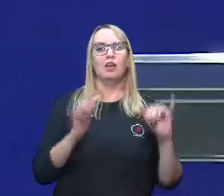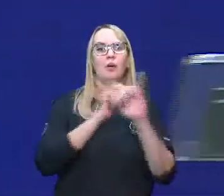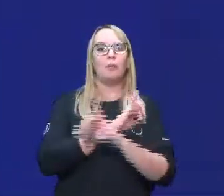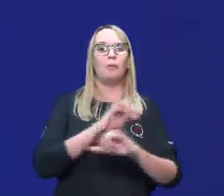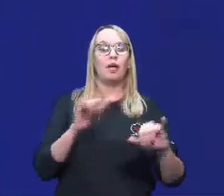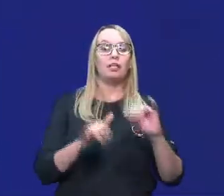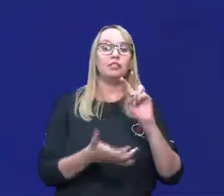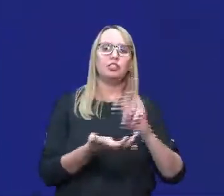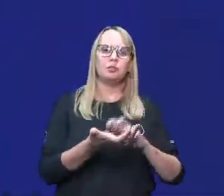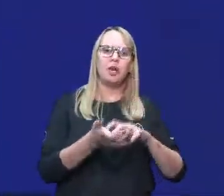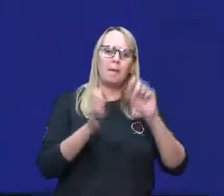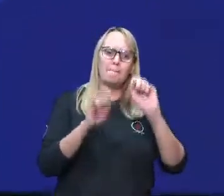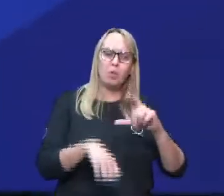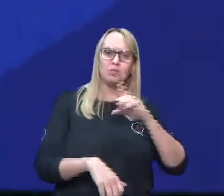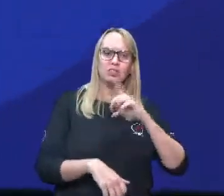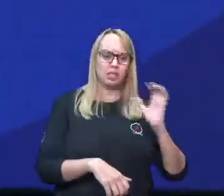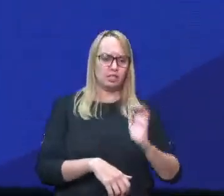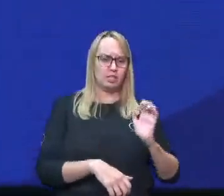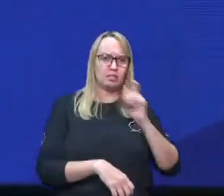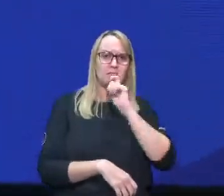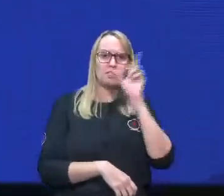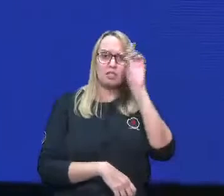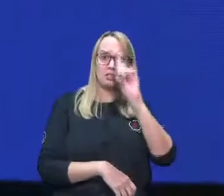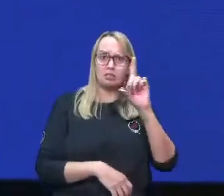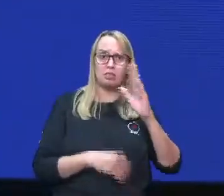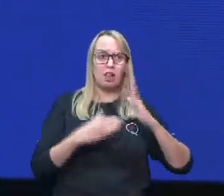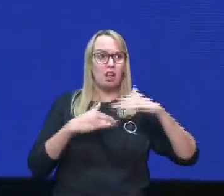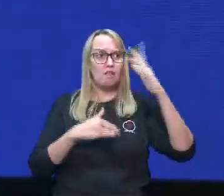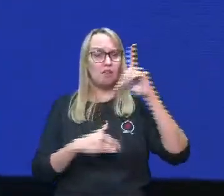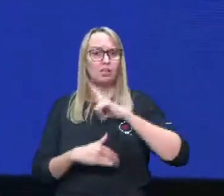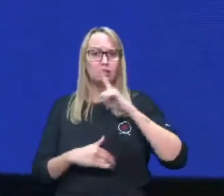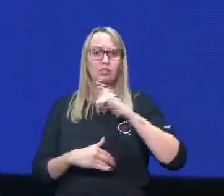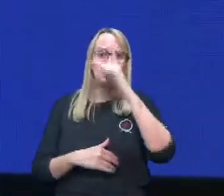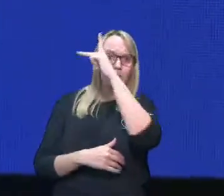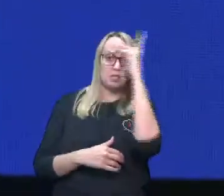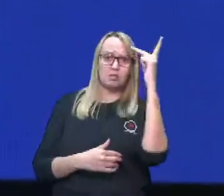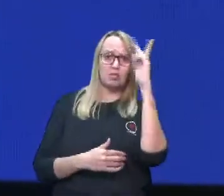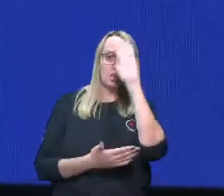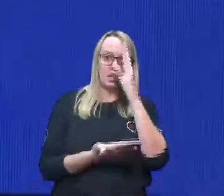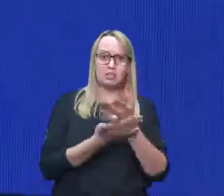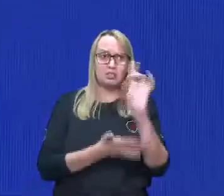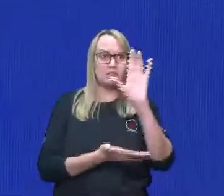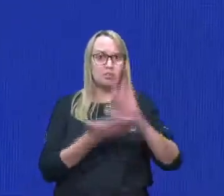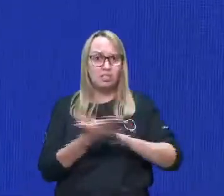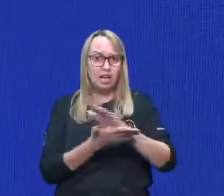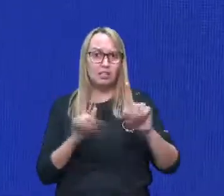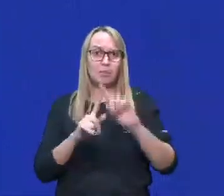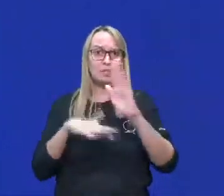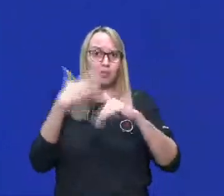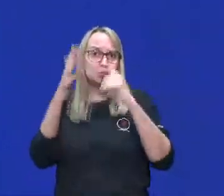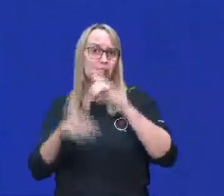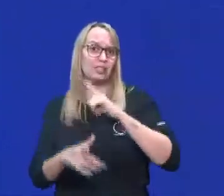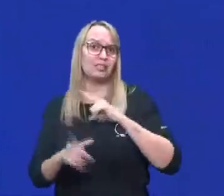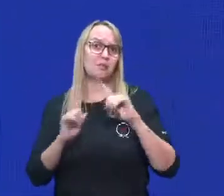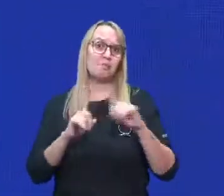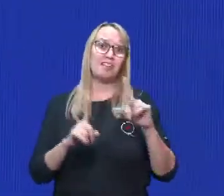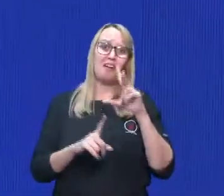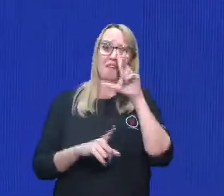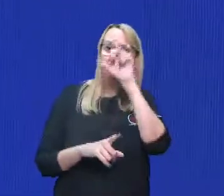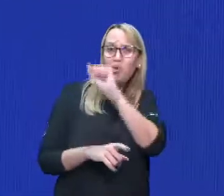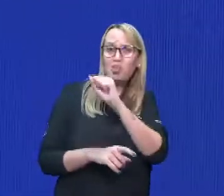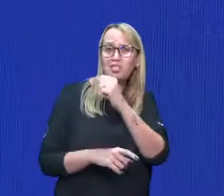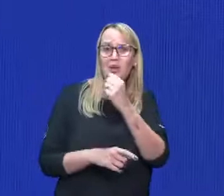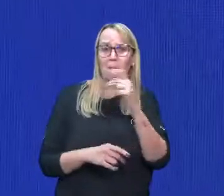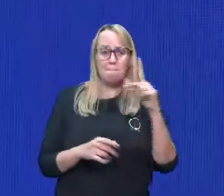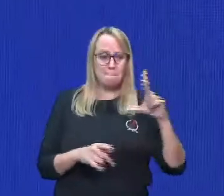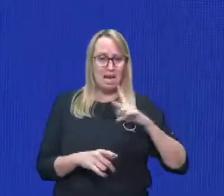você pode enriquecer sem Deus. Lá fora tem gente que nem acredita no Deus que você serve e está prosperando. Só que com a força do braço deles, você